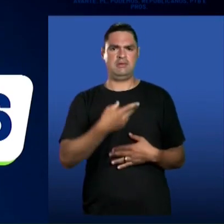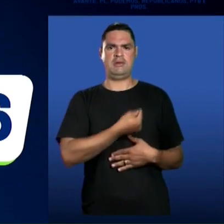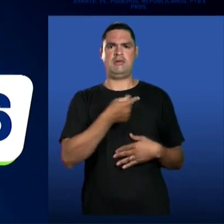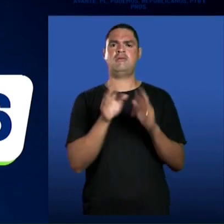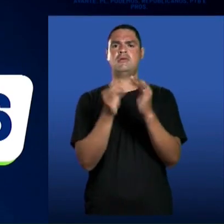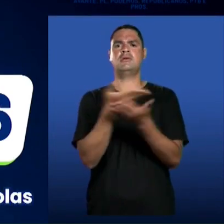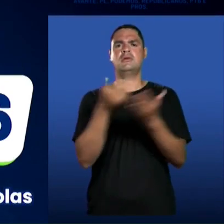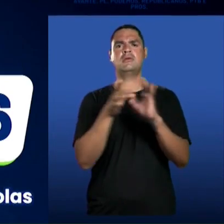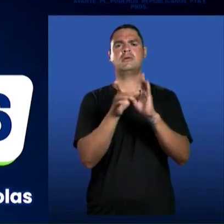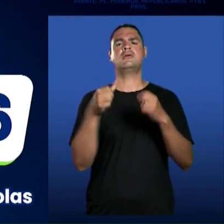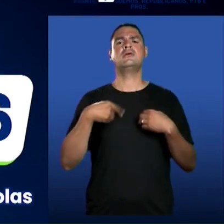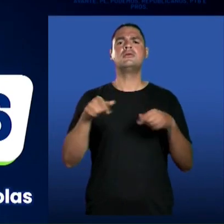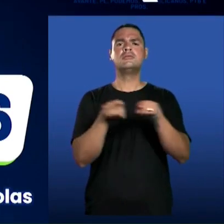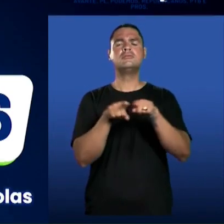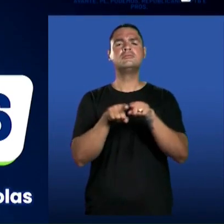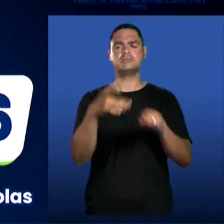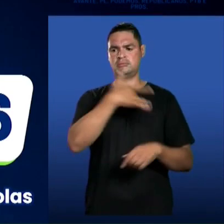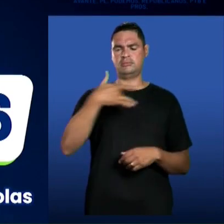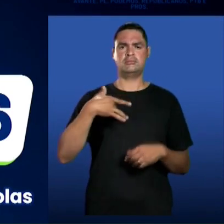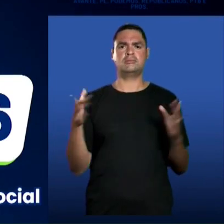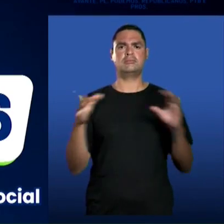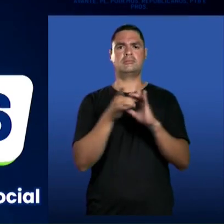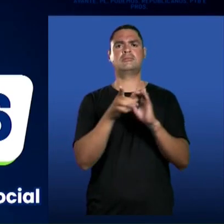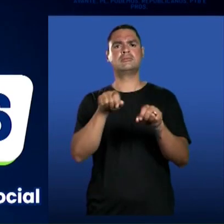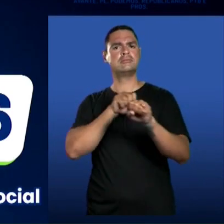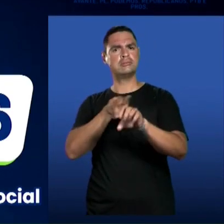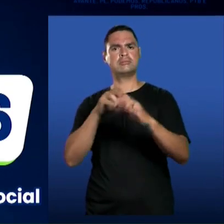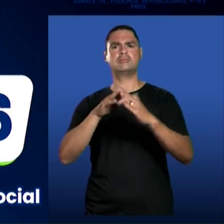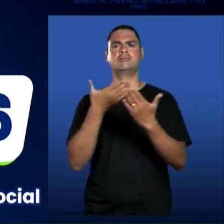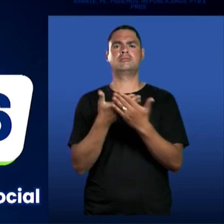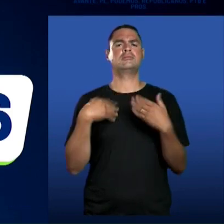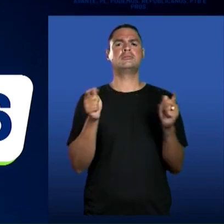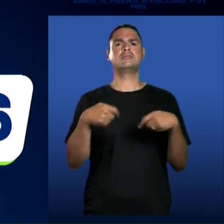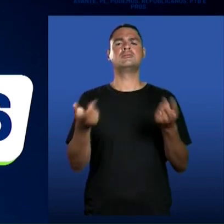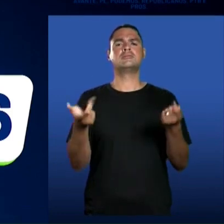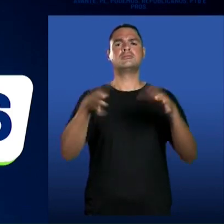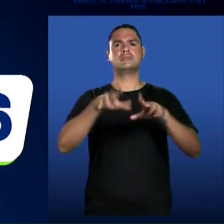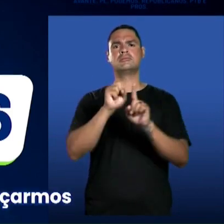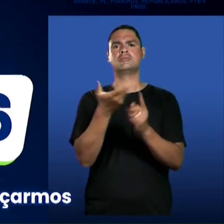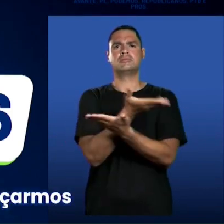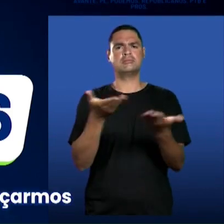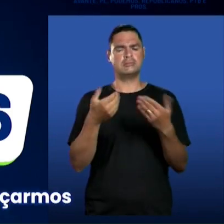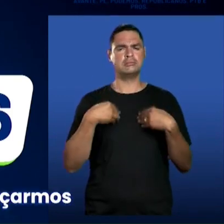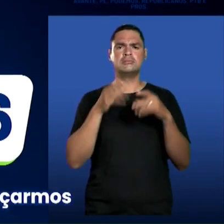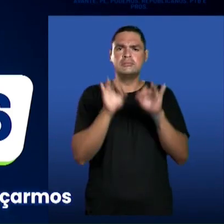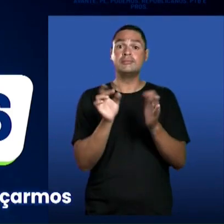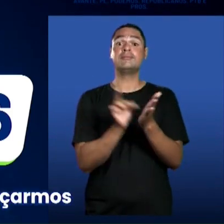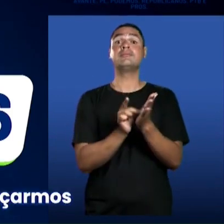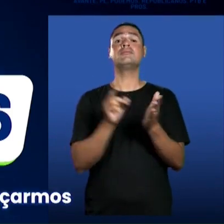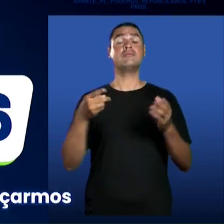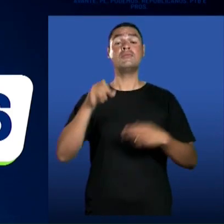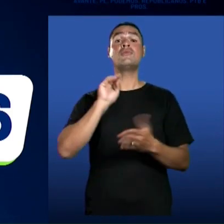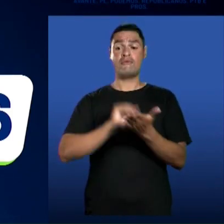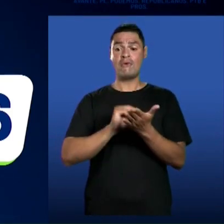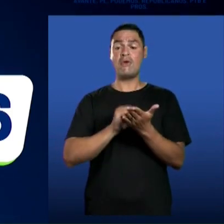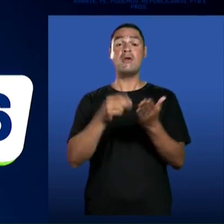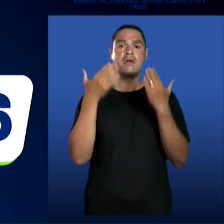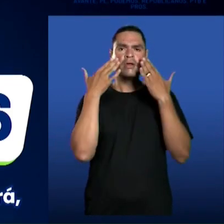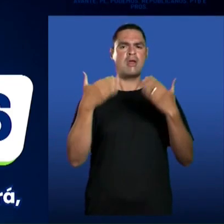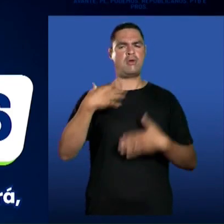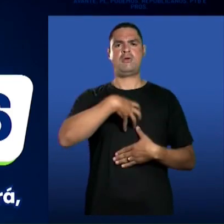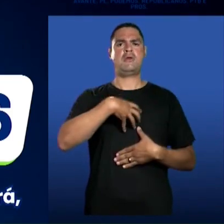a família, liberdade e a inserção da saúde nas escolas para promover uma inclusão social mais eficaz. Acredito que o que falta para avançarmos